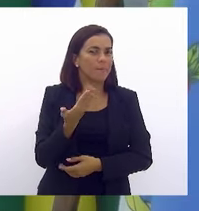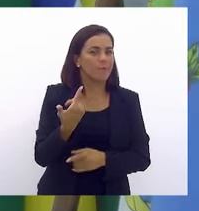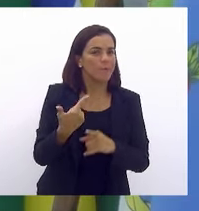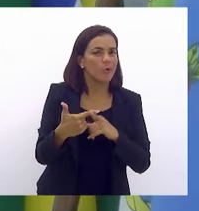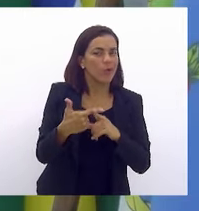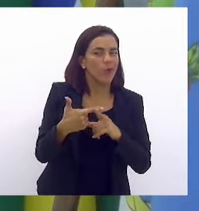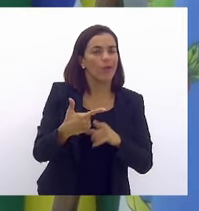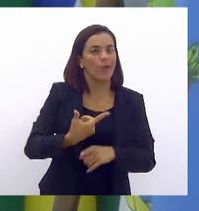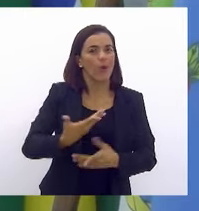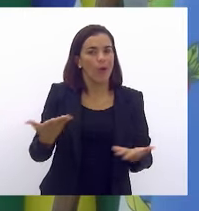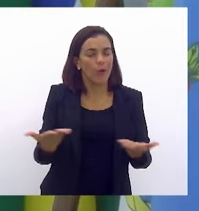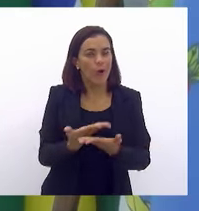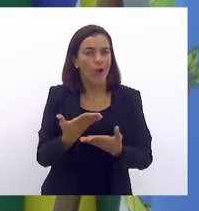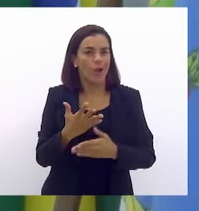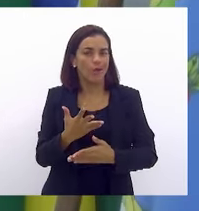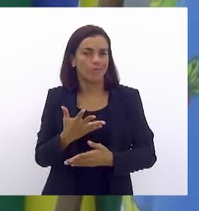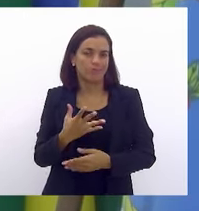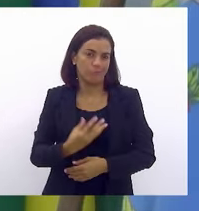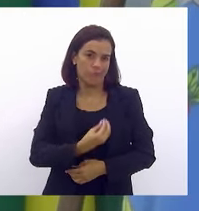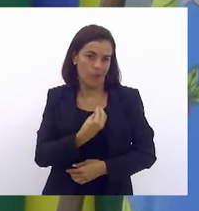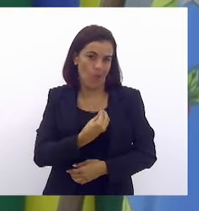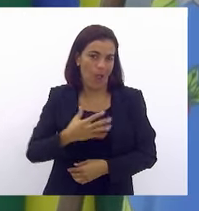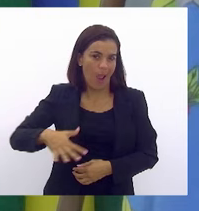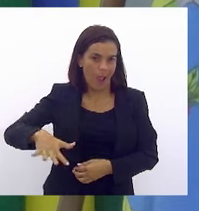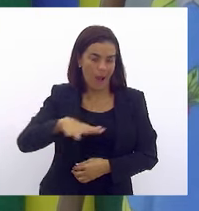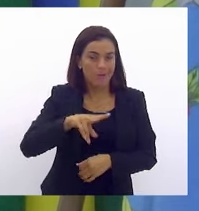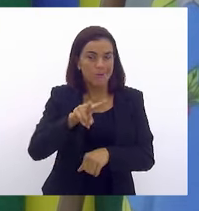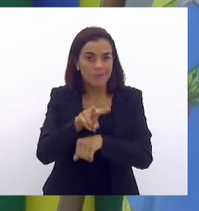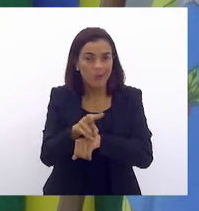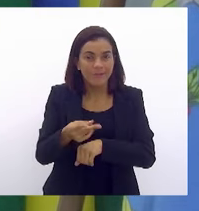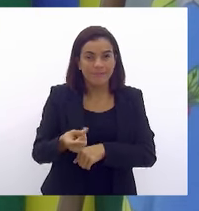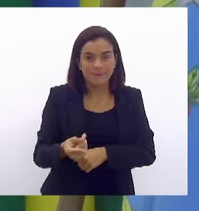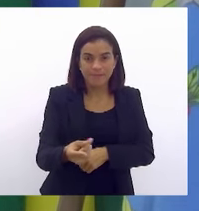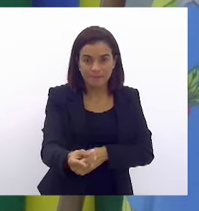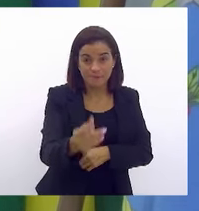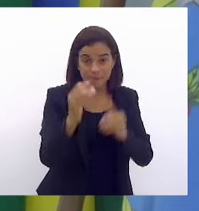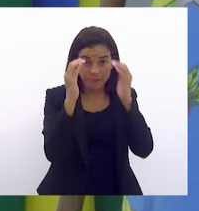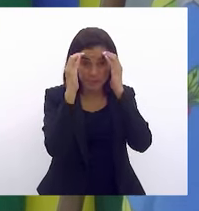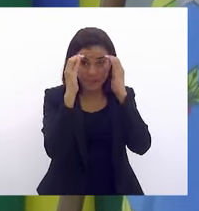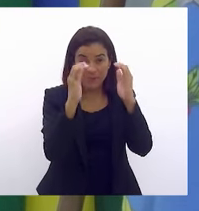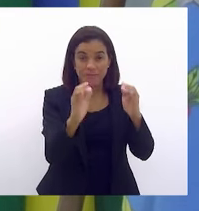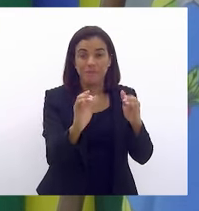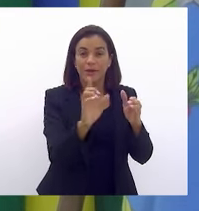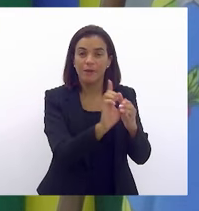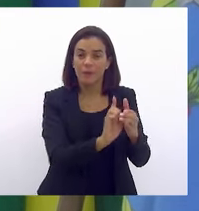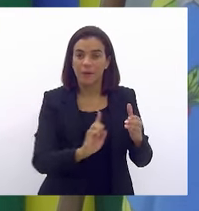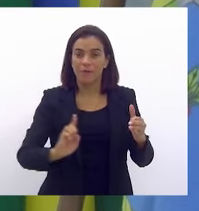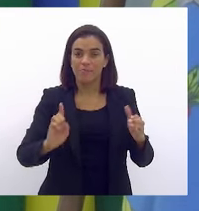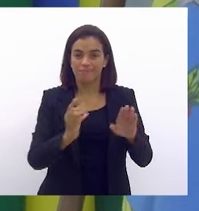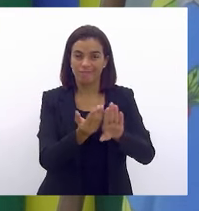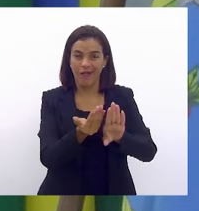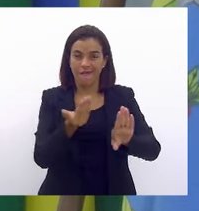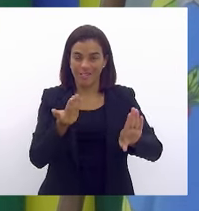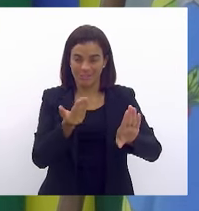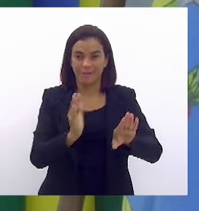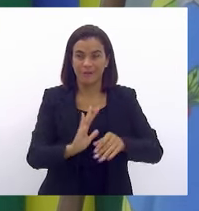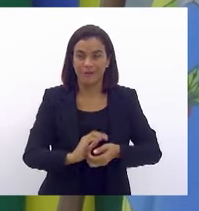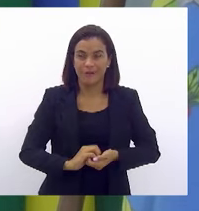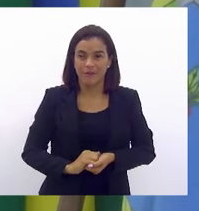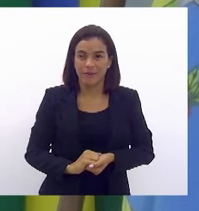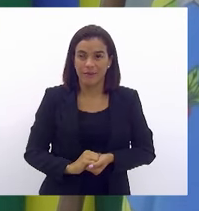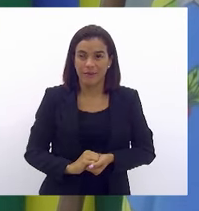área de proteção permanente, respeitando o afastamento. Mas eu gostaria de,